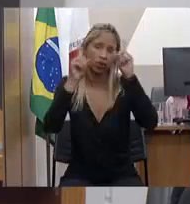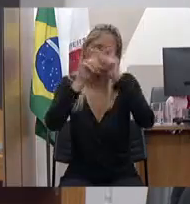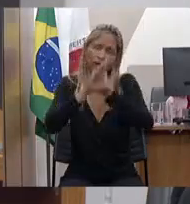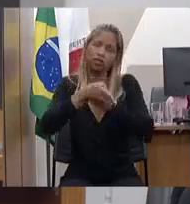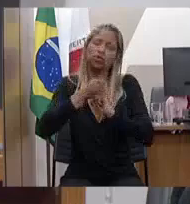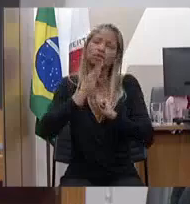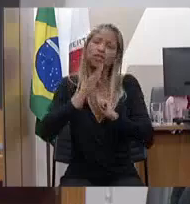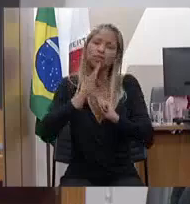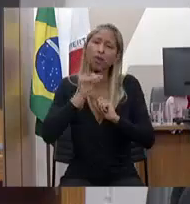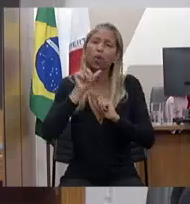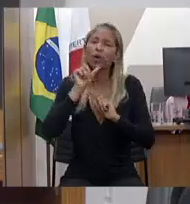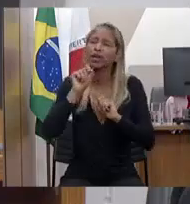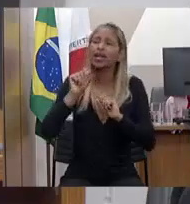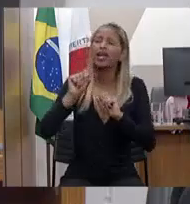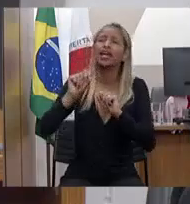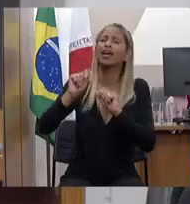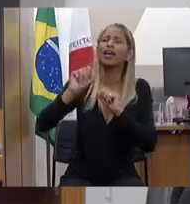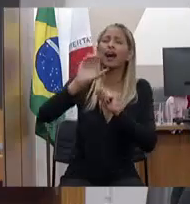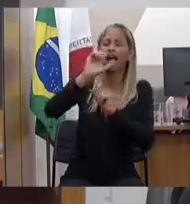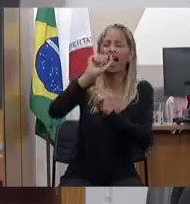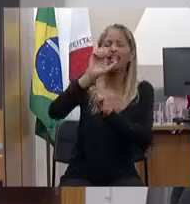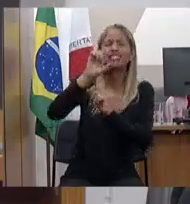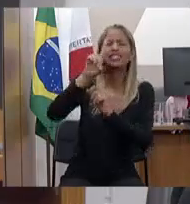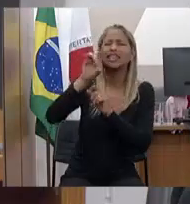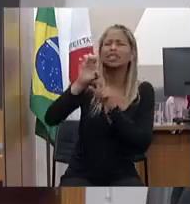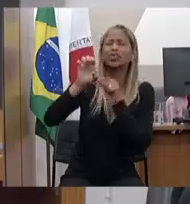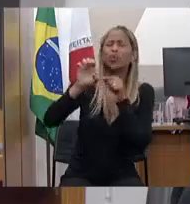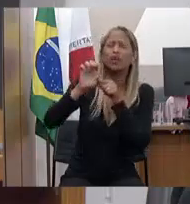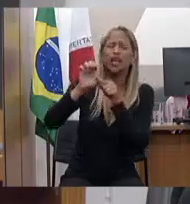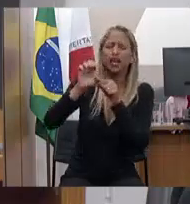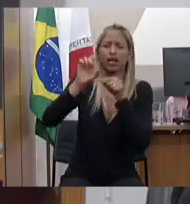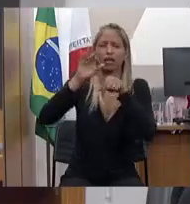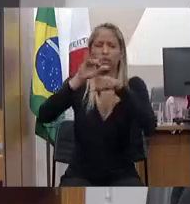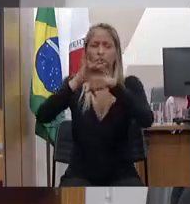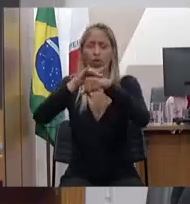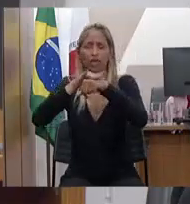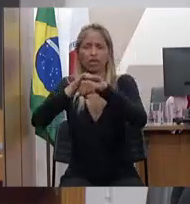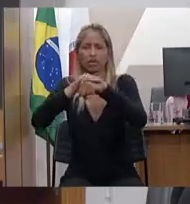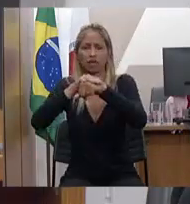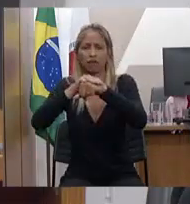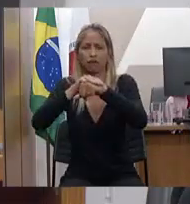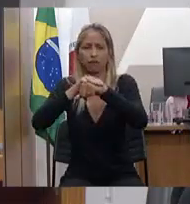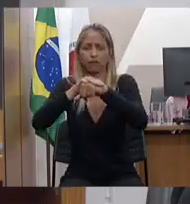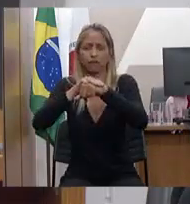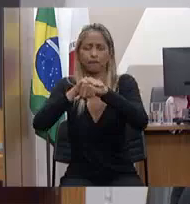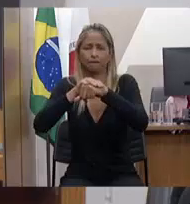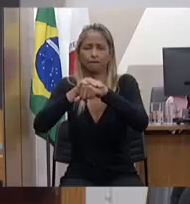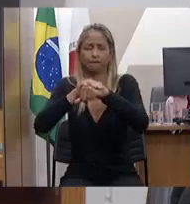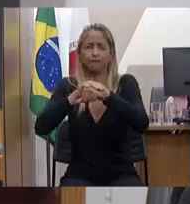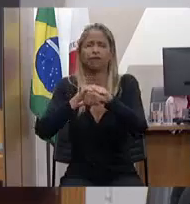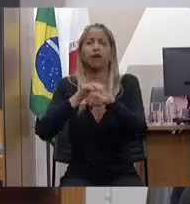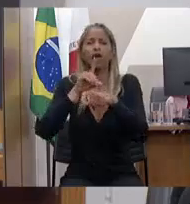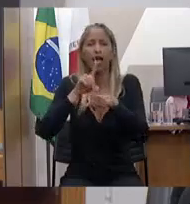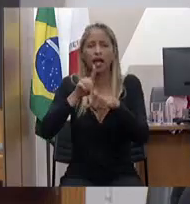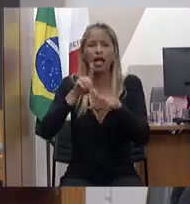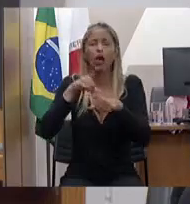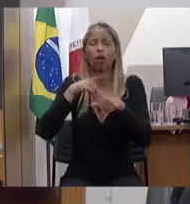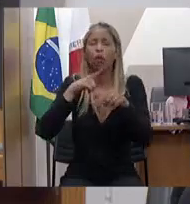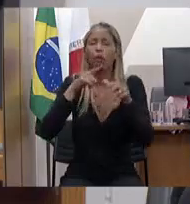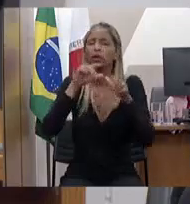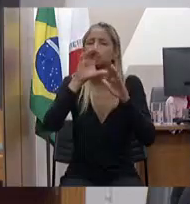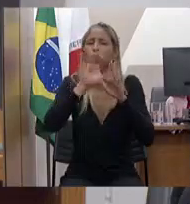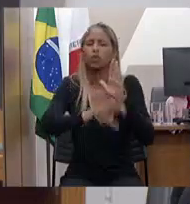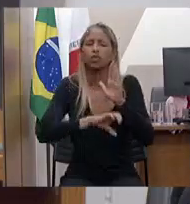O que que a gente chama de acidente e o que que a gente chama de doença que são são conceitos